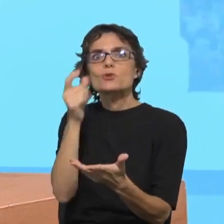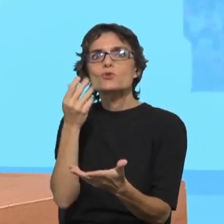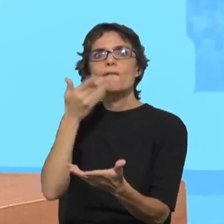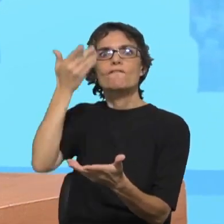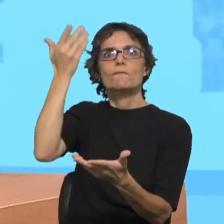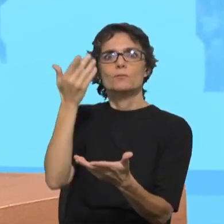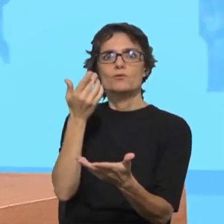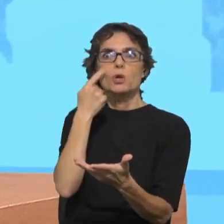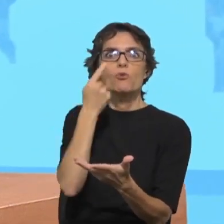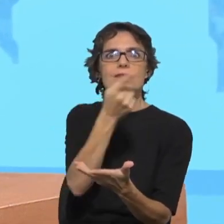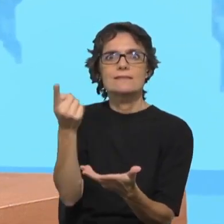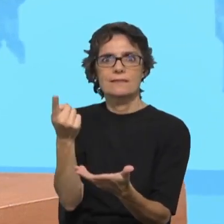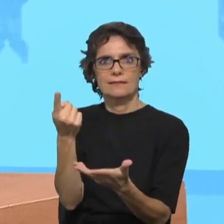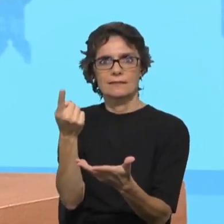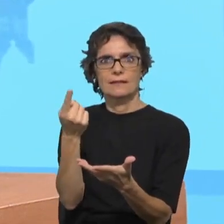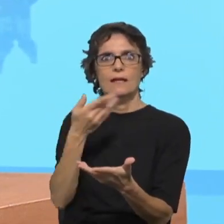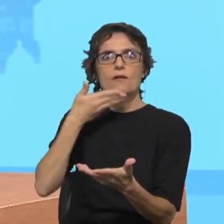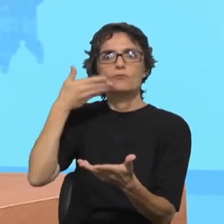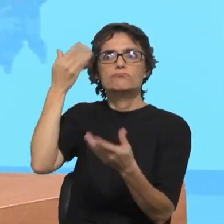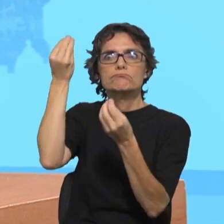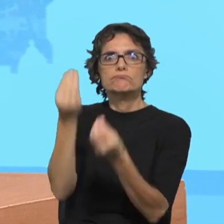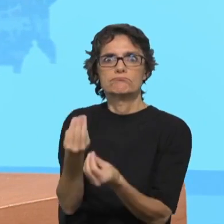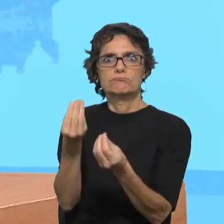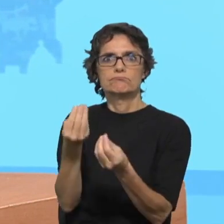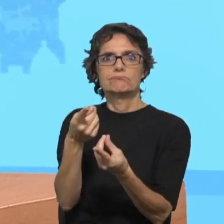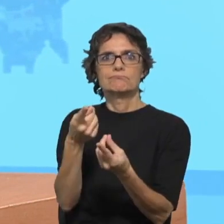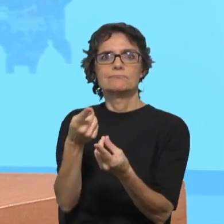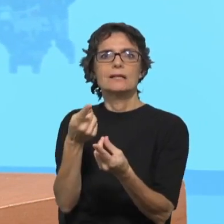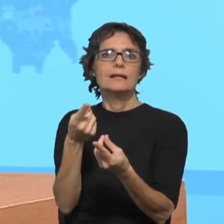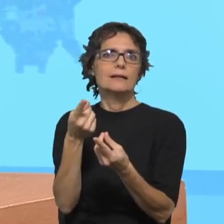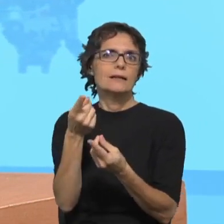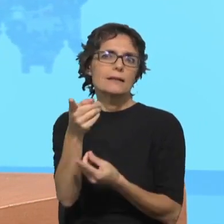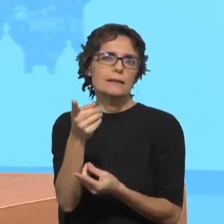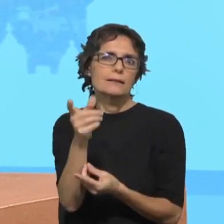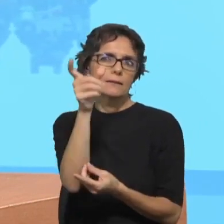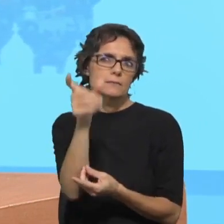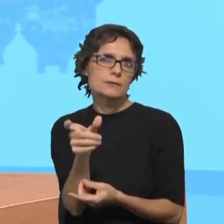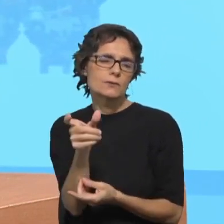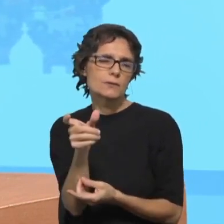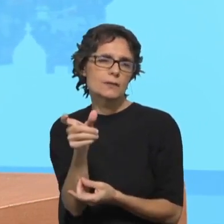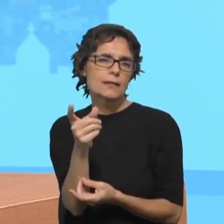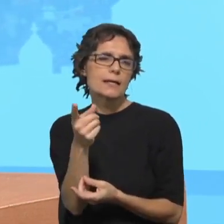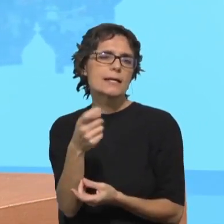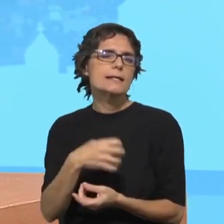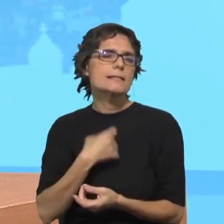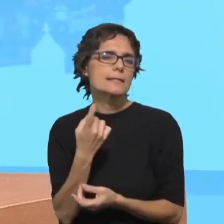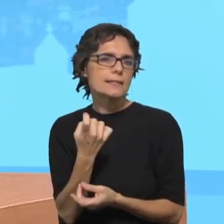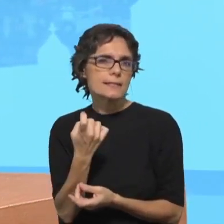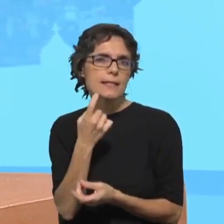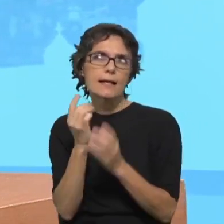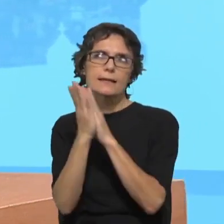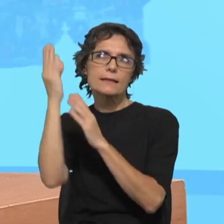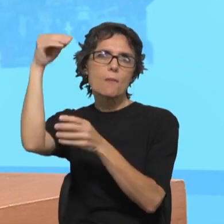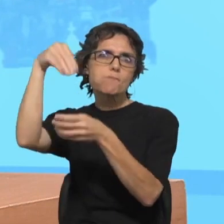faz e se gosta ou se quer ou se precisa de ter Deus dentro dela e ter uma relação